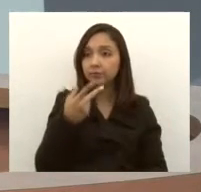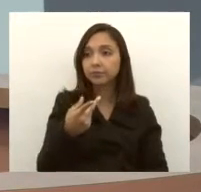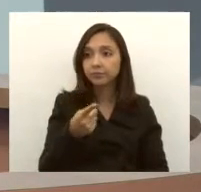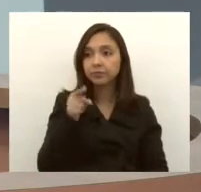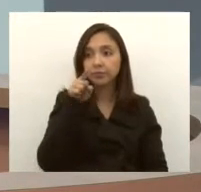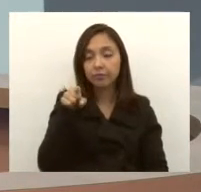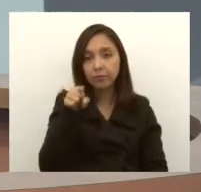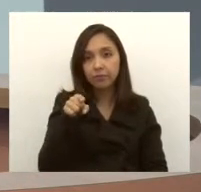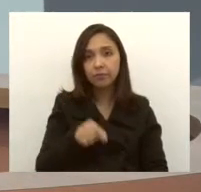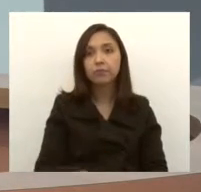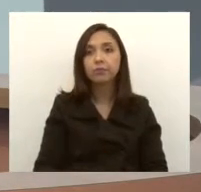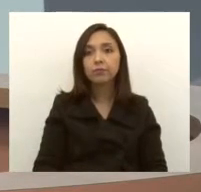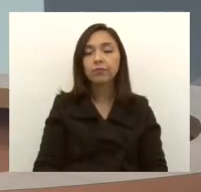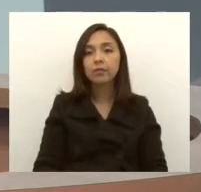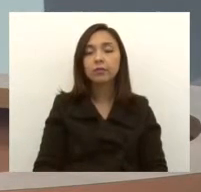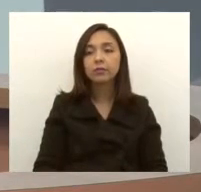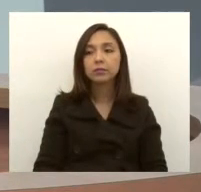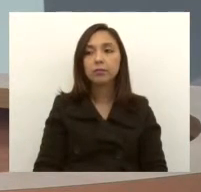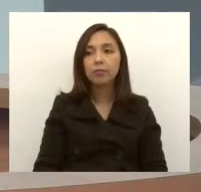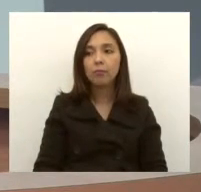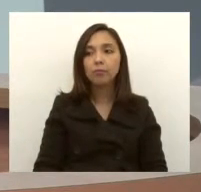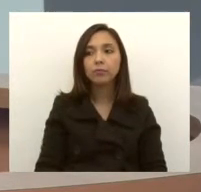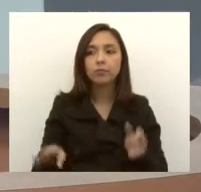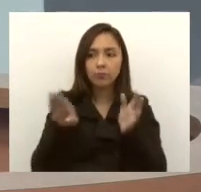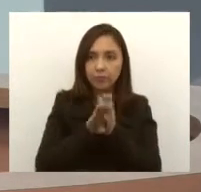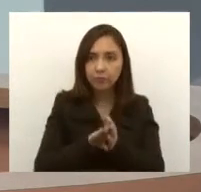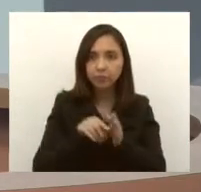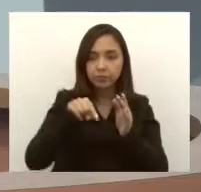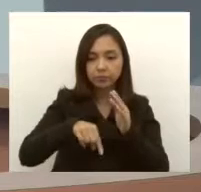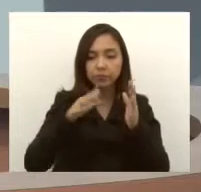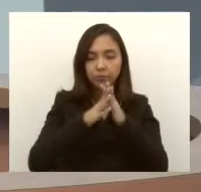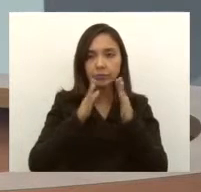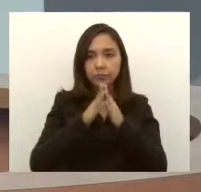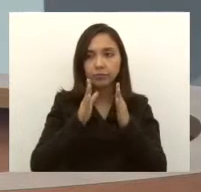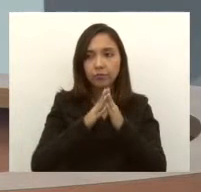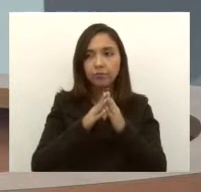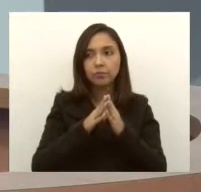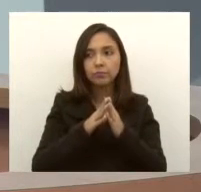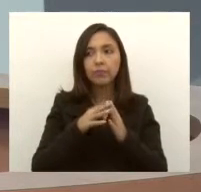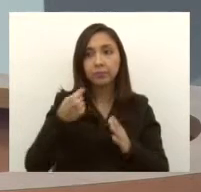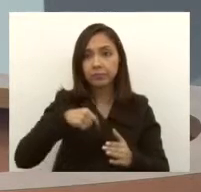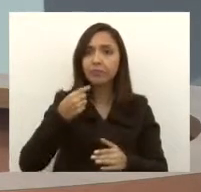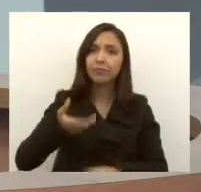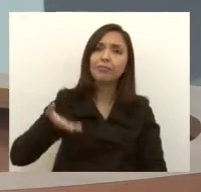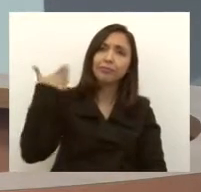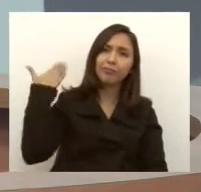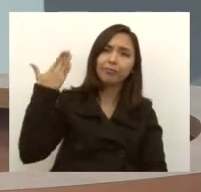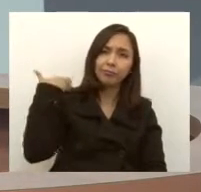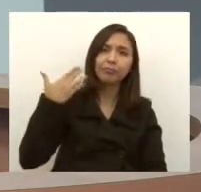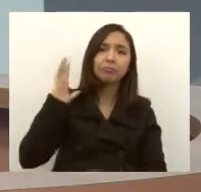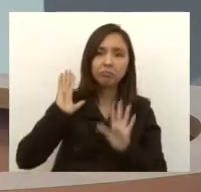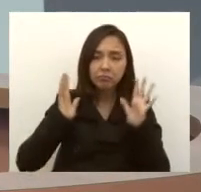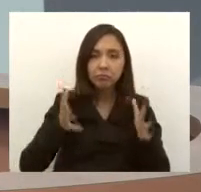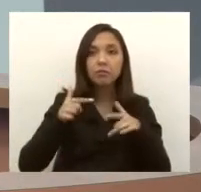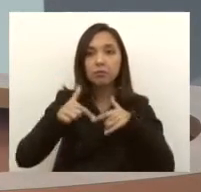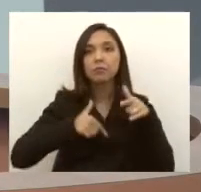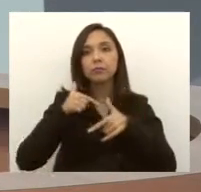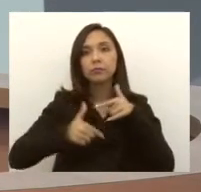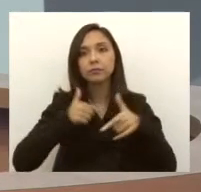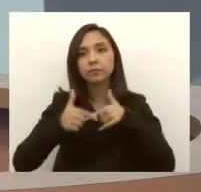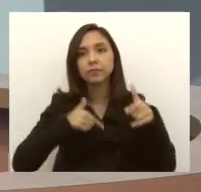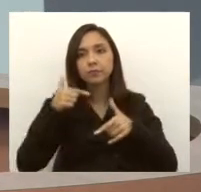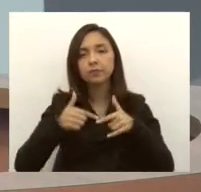que Vossa Excelência chegou a esta casa, que embora deveria estar há muito mais tempo, pelo trabalho que